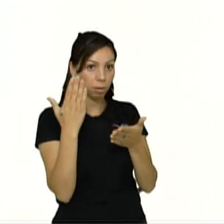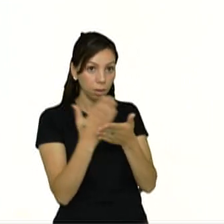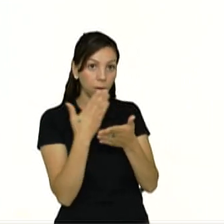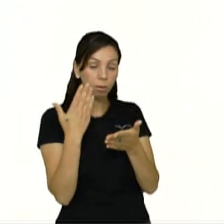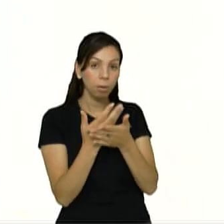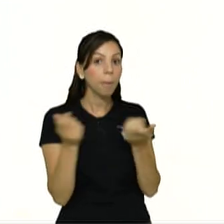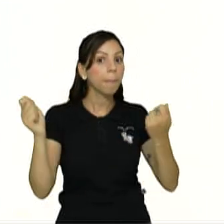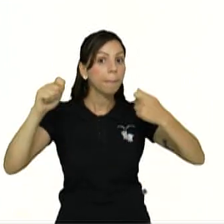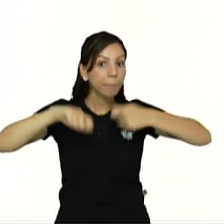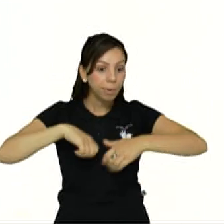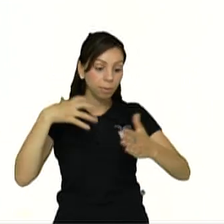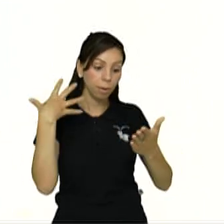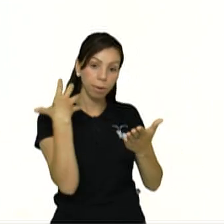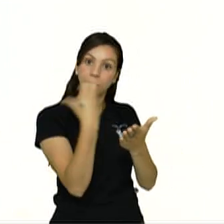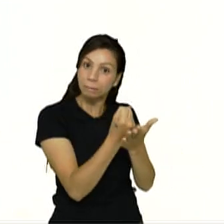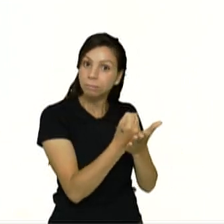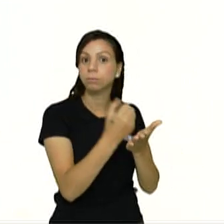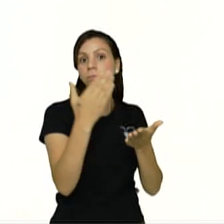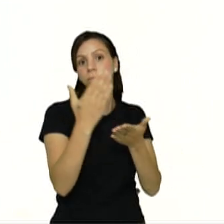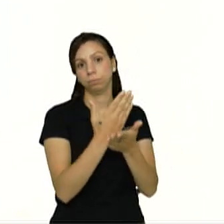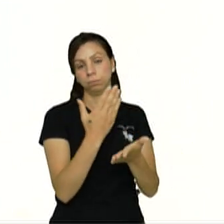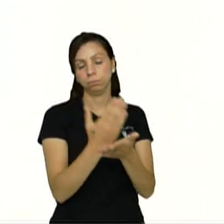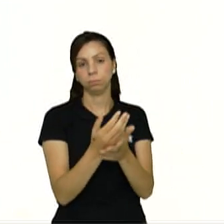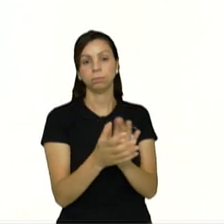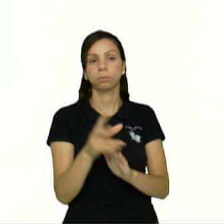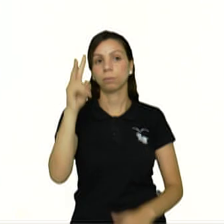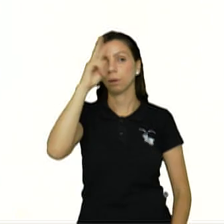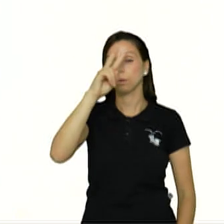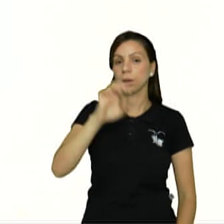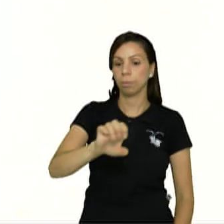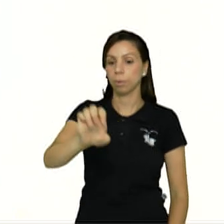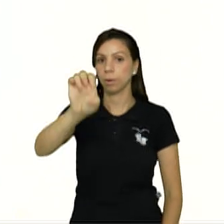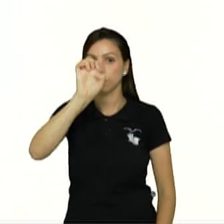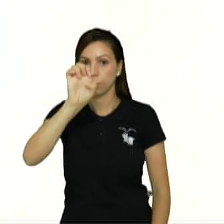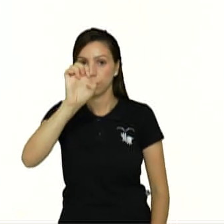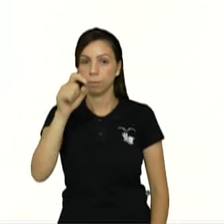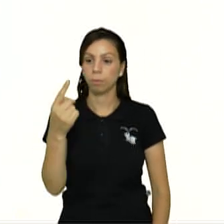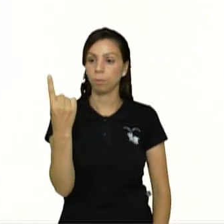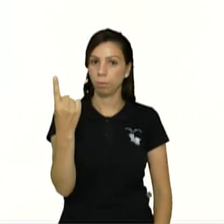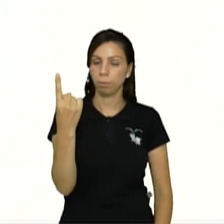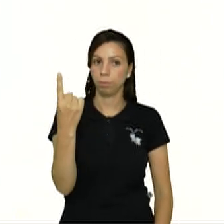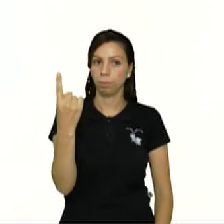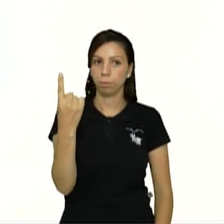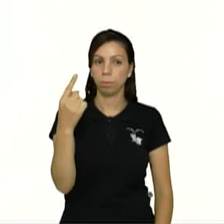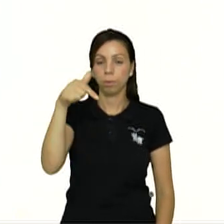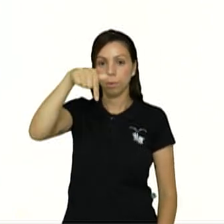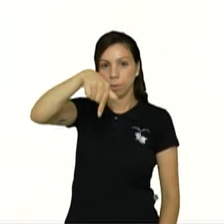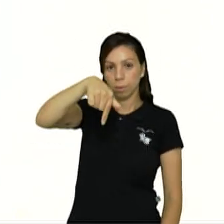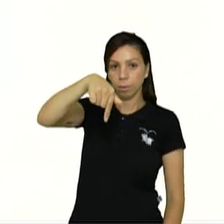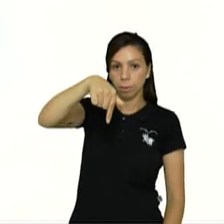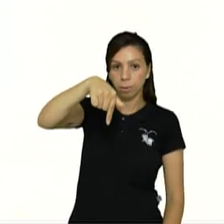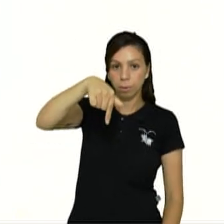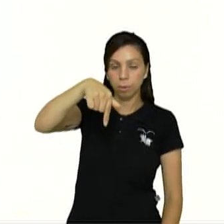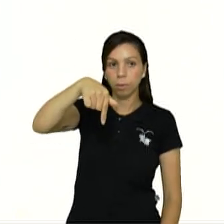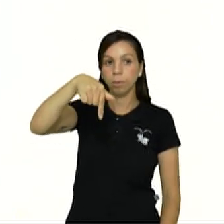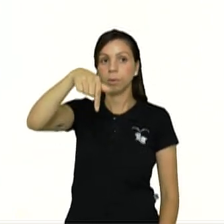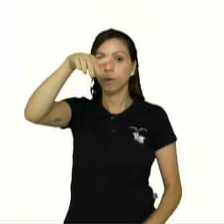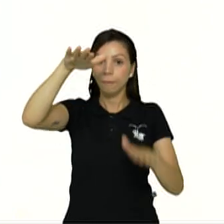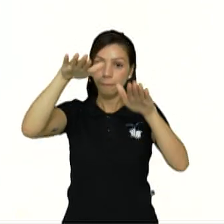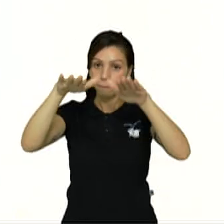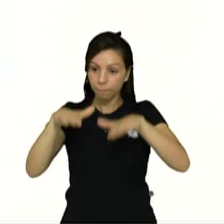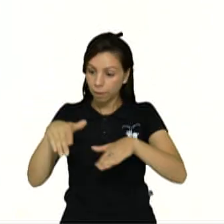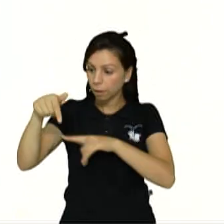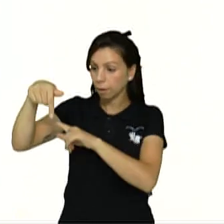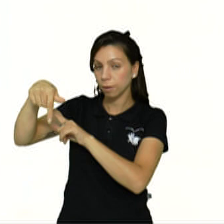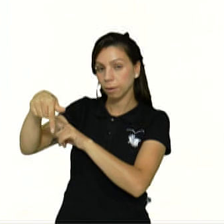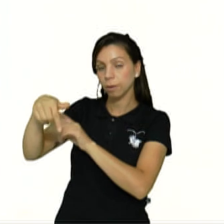deve anotar isso aqui no seu caderno. Lembre-se, o E vale 1, a quantidade de movimento se conserva e